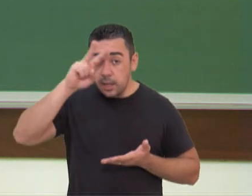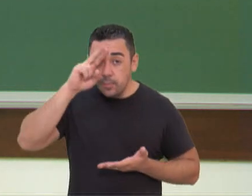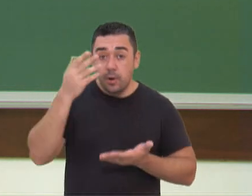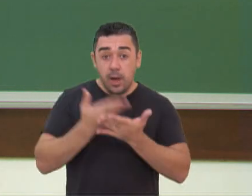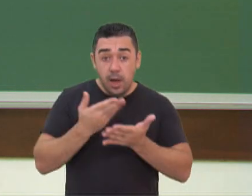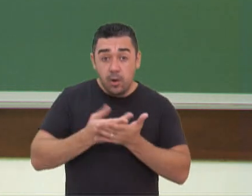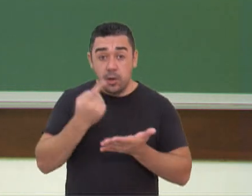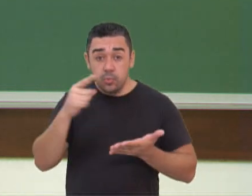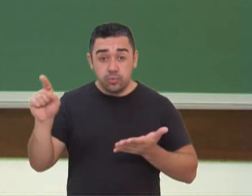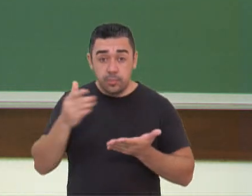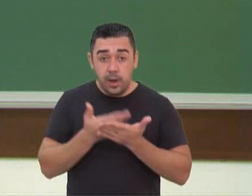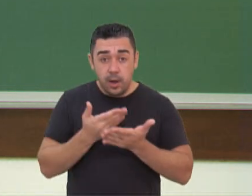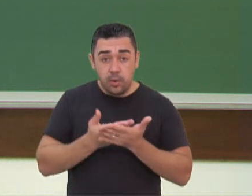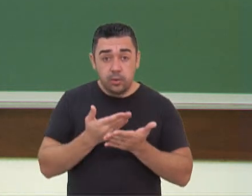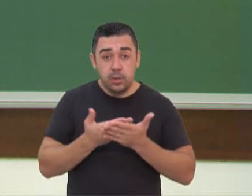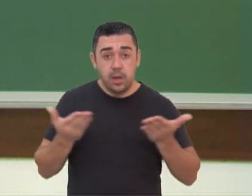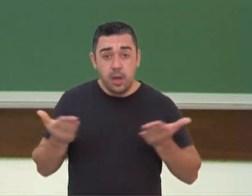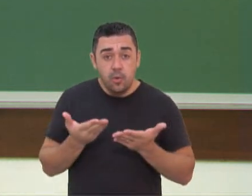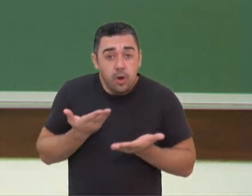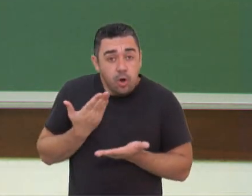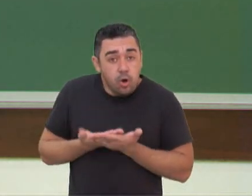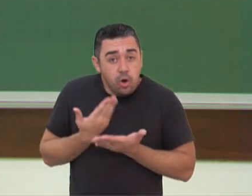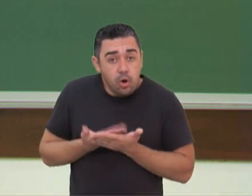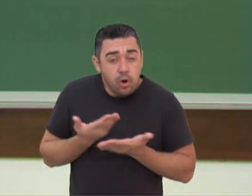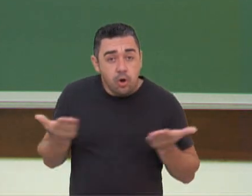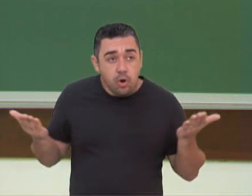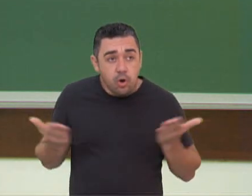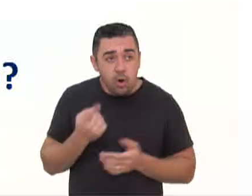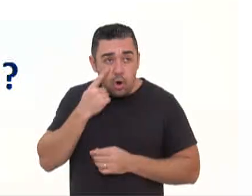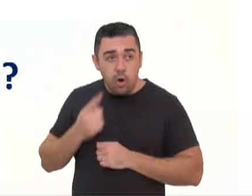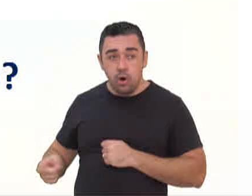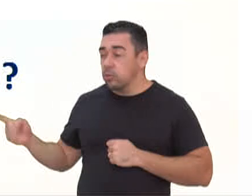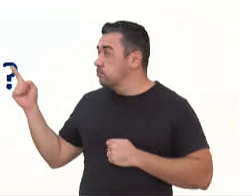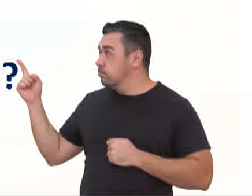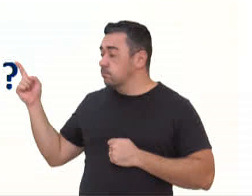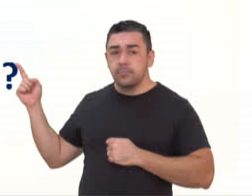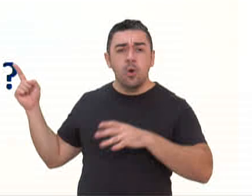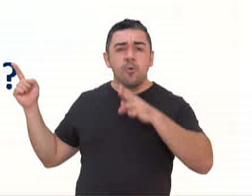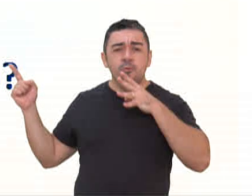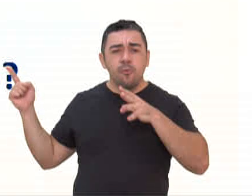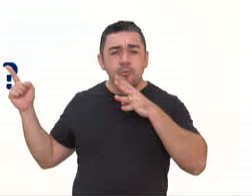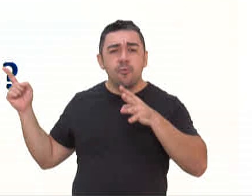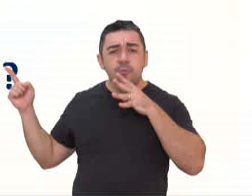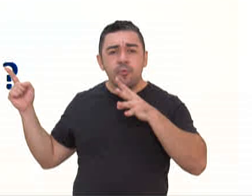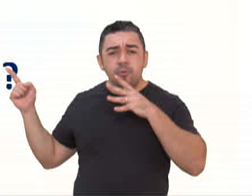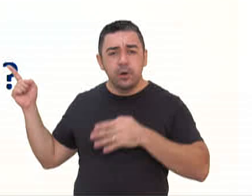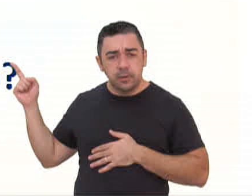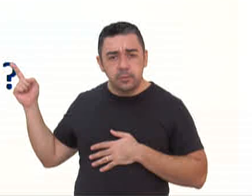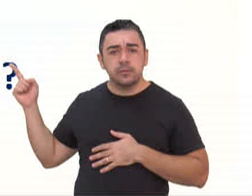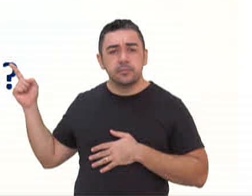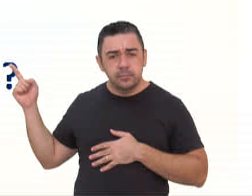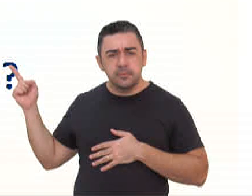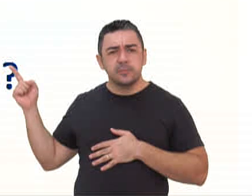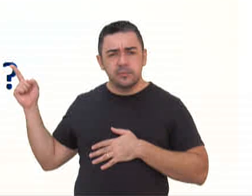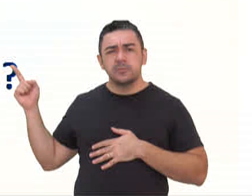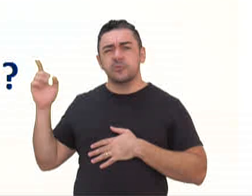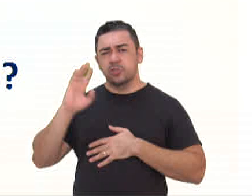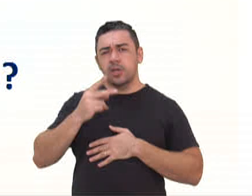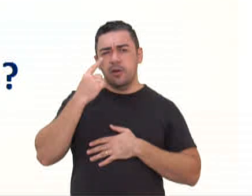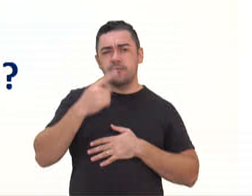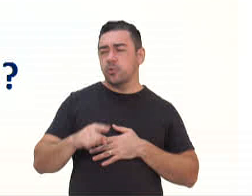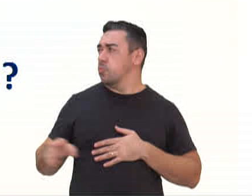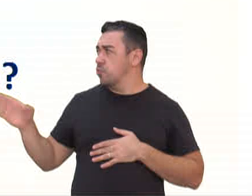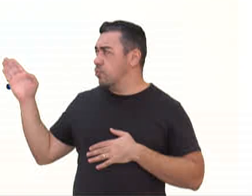última aula, vamos para a aula de hoje. Olhe bem essa imagem conhecida aí de todo mundo. Todo mundo provavelmente já viu